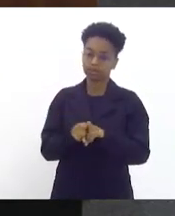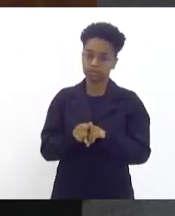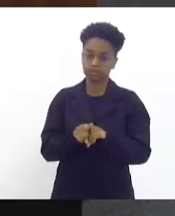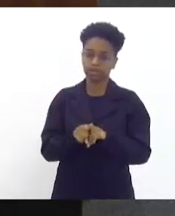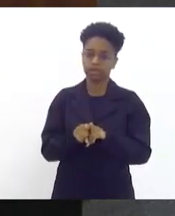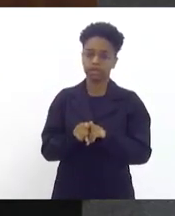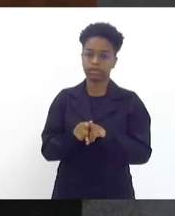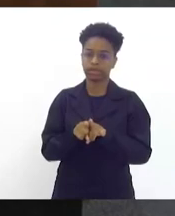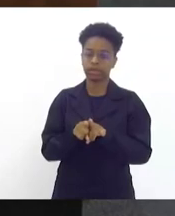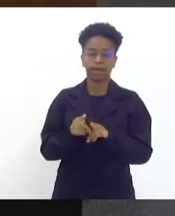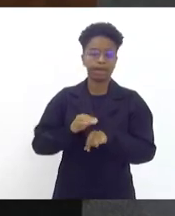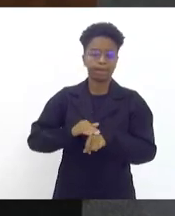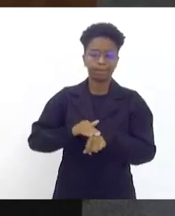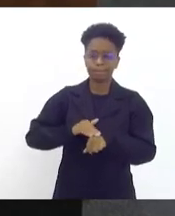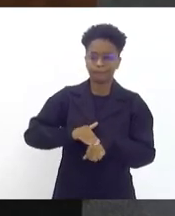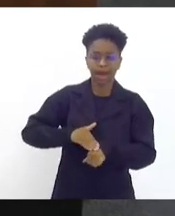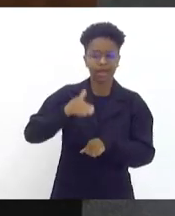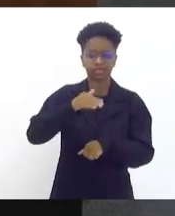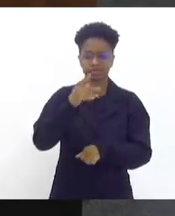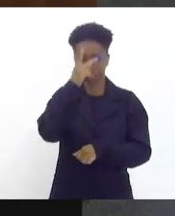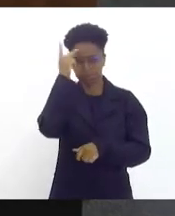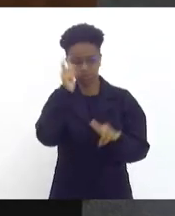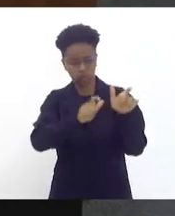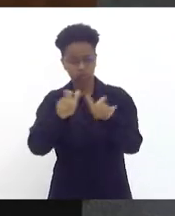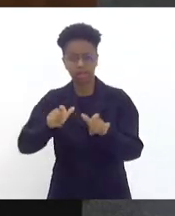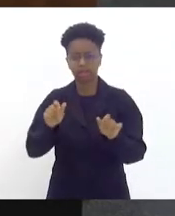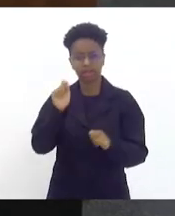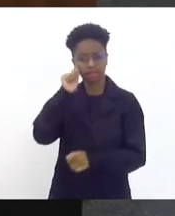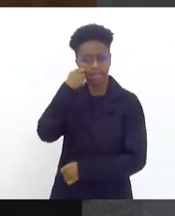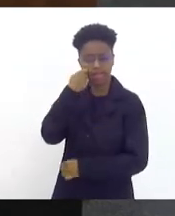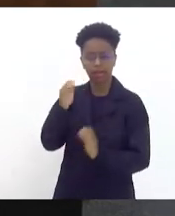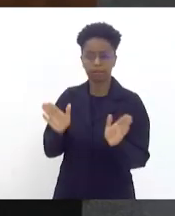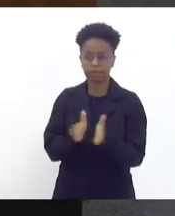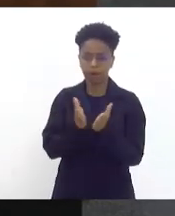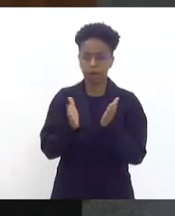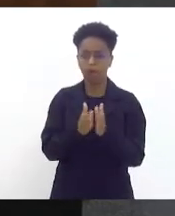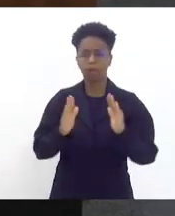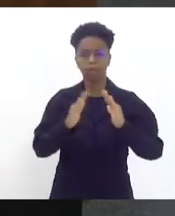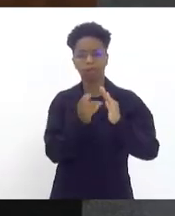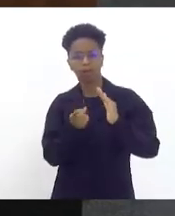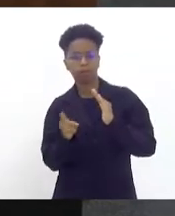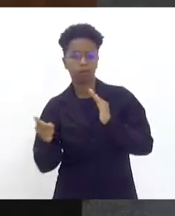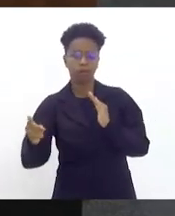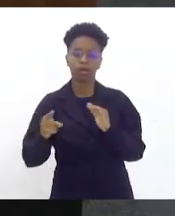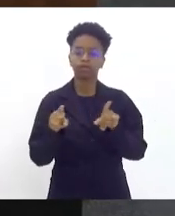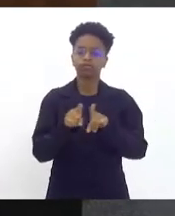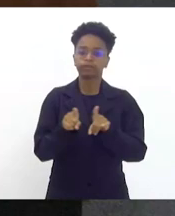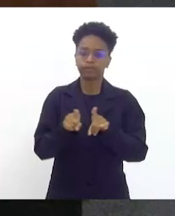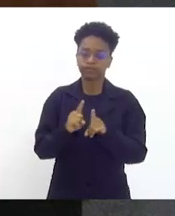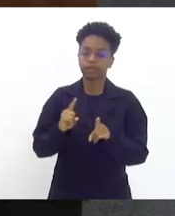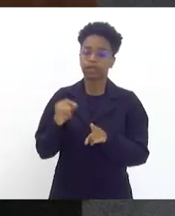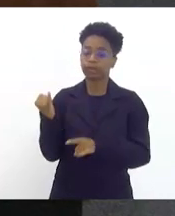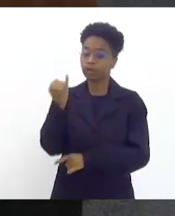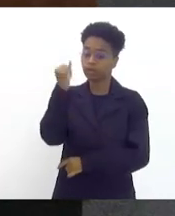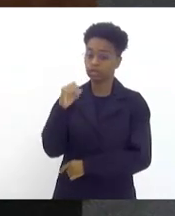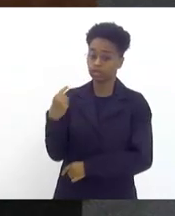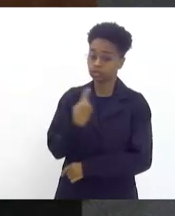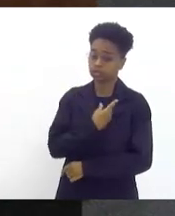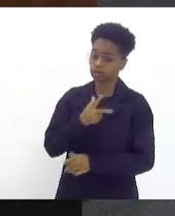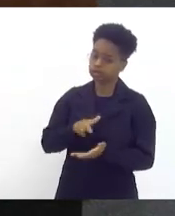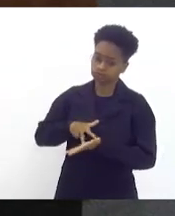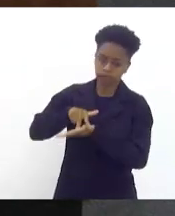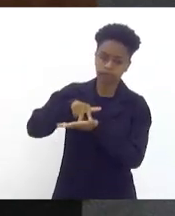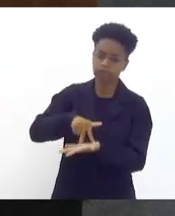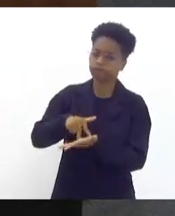vulnerabiliza ainda mais população negra pobre periférica então é muito importante que nós tenhamos nesse sentido firmeza